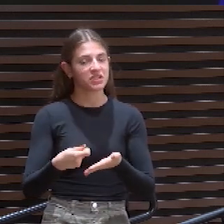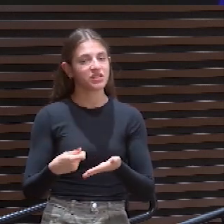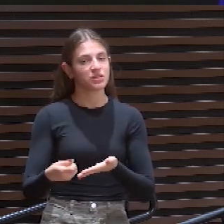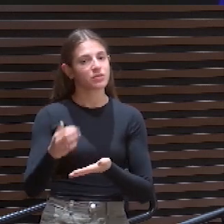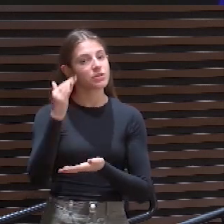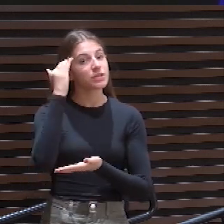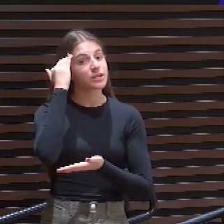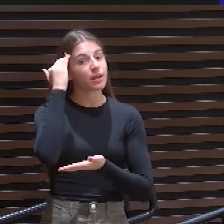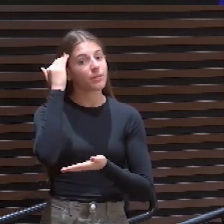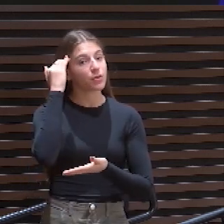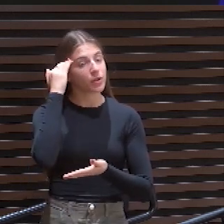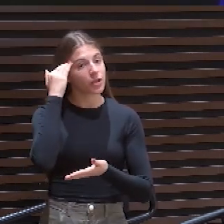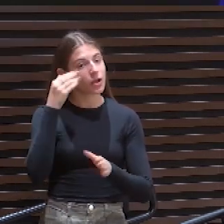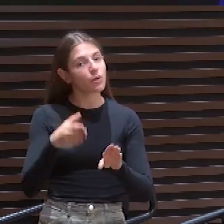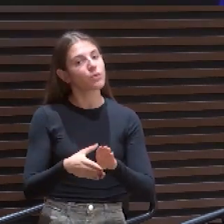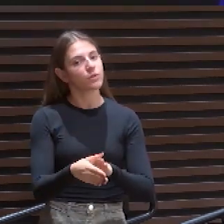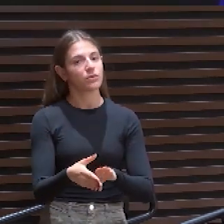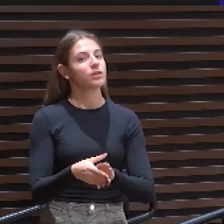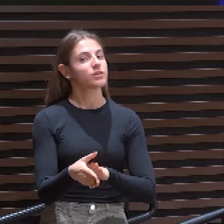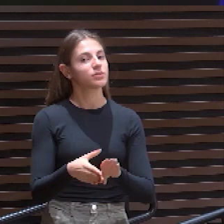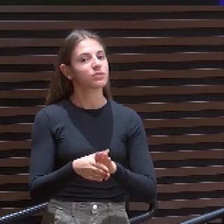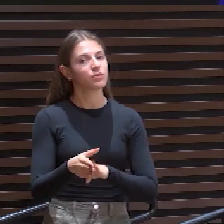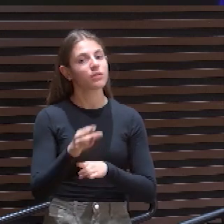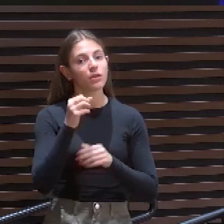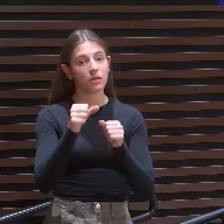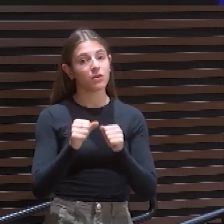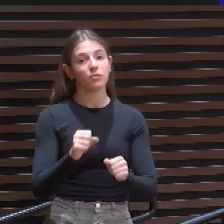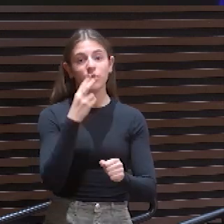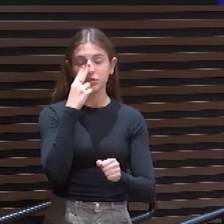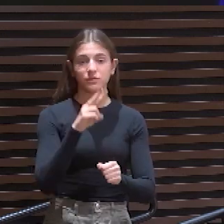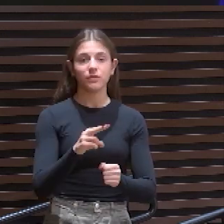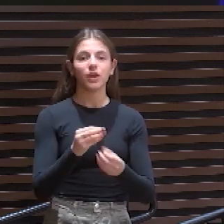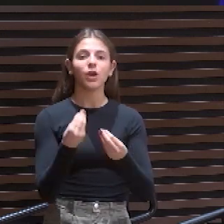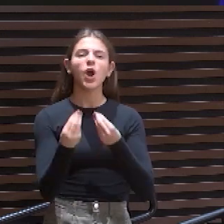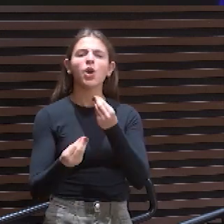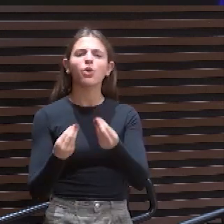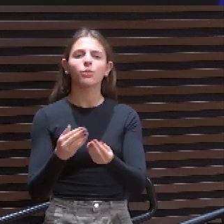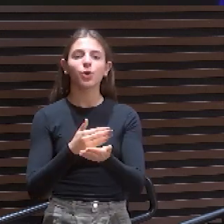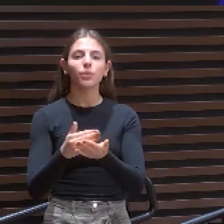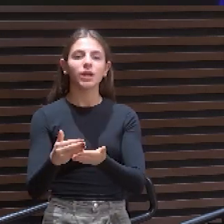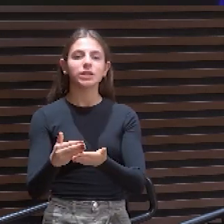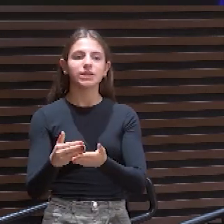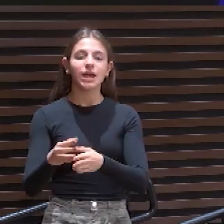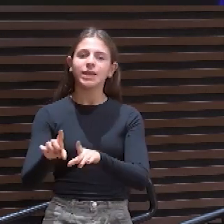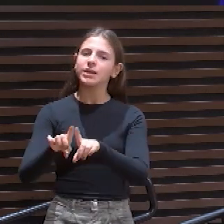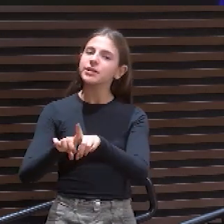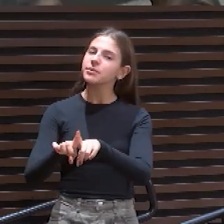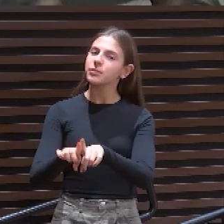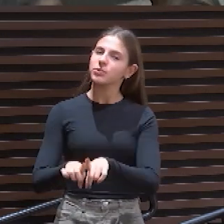com exortação. Vocês podem ver como começa aqui. Irmãos,